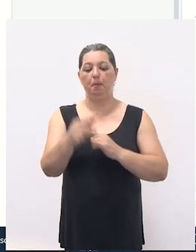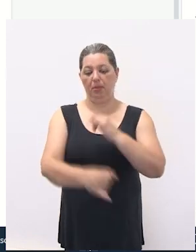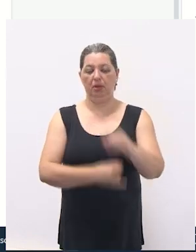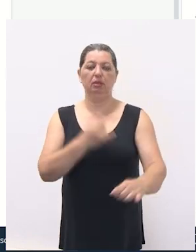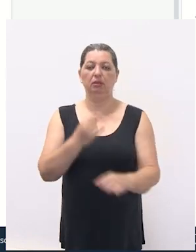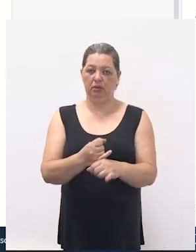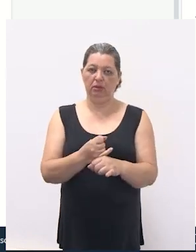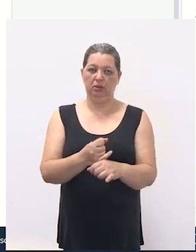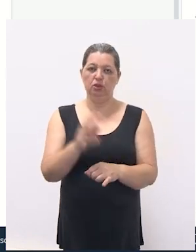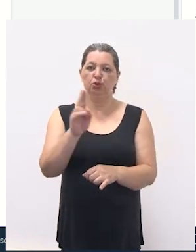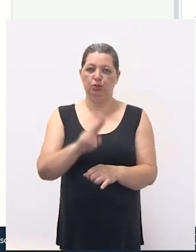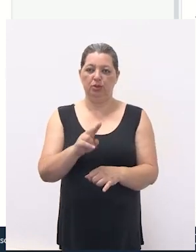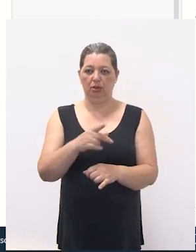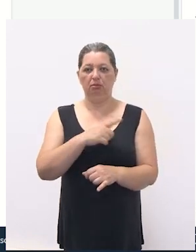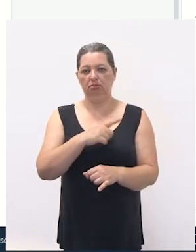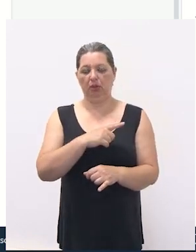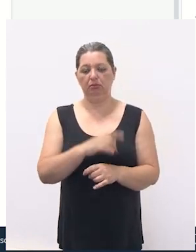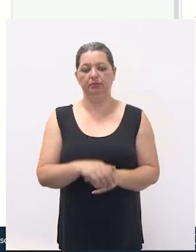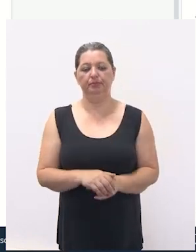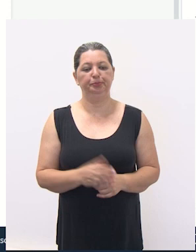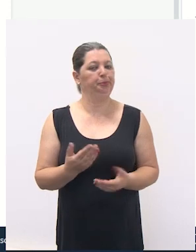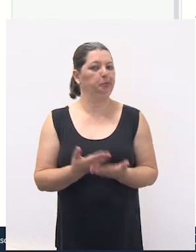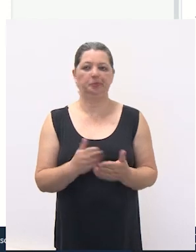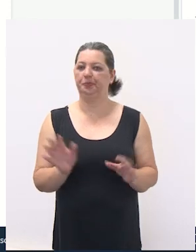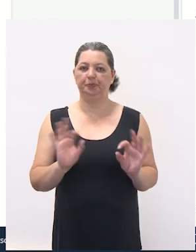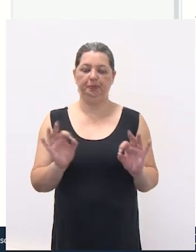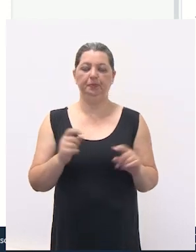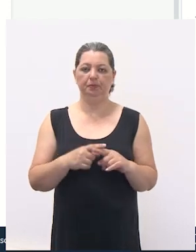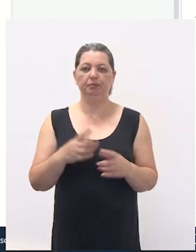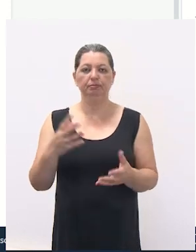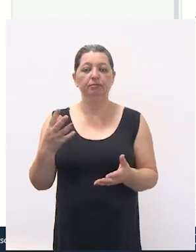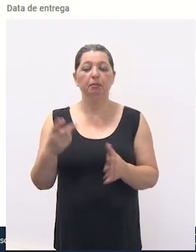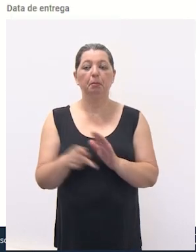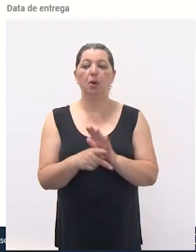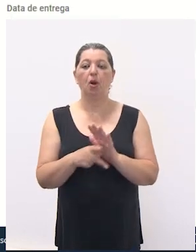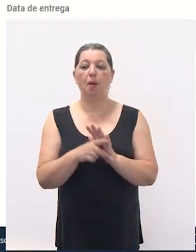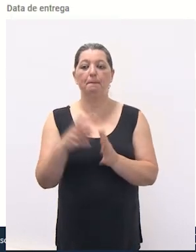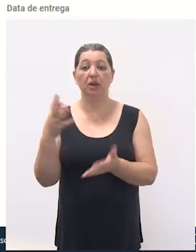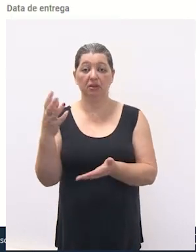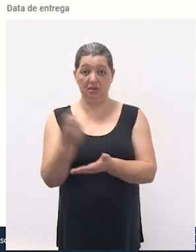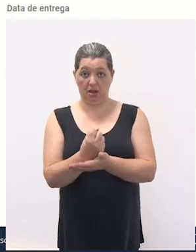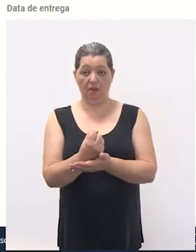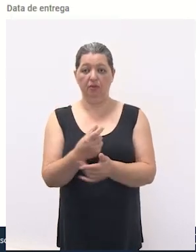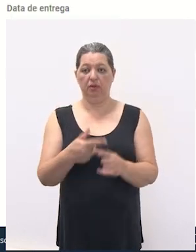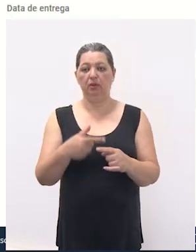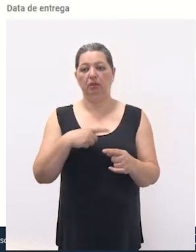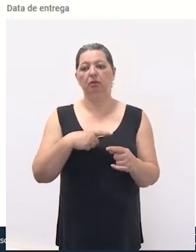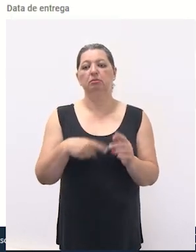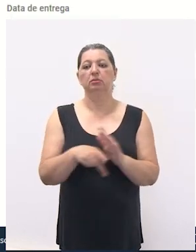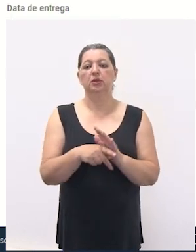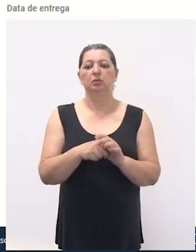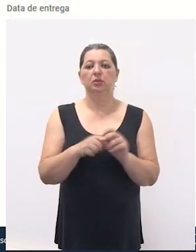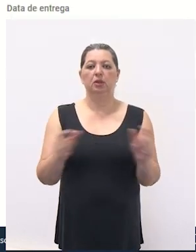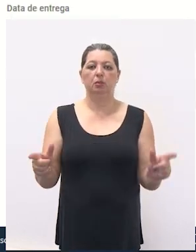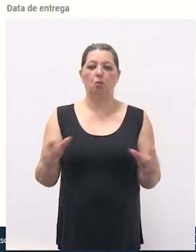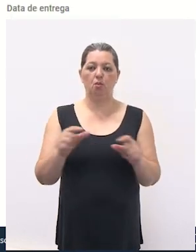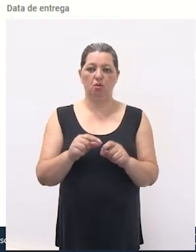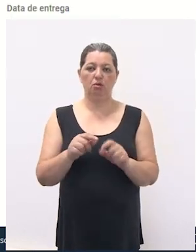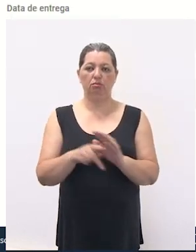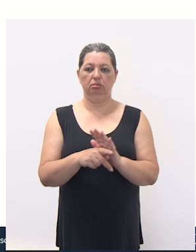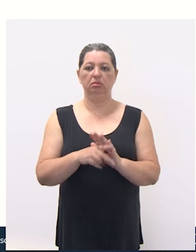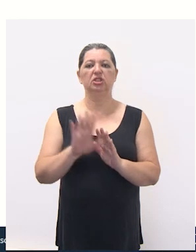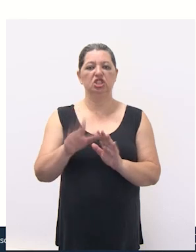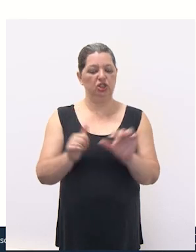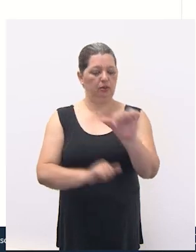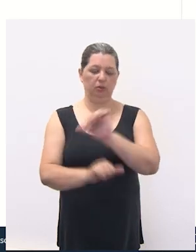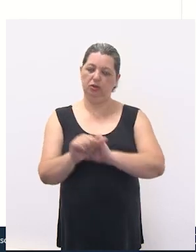você estiver com internet, automaticamente ele salva. Então você pode vir aqui, ó, em fechar, que a atividade já foi alterada